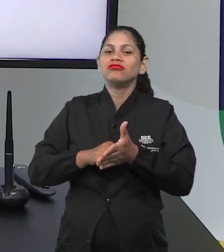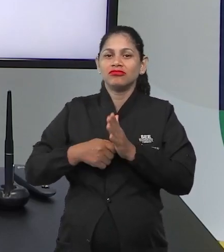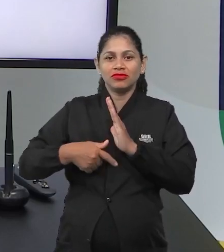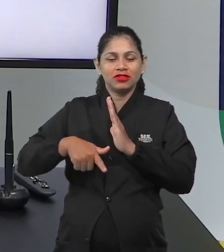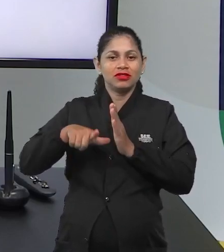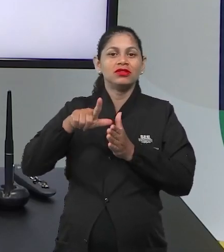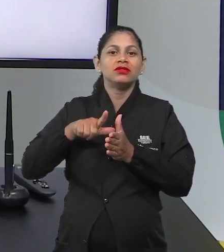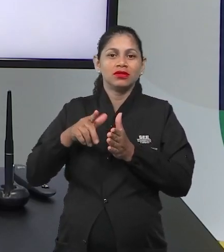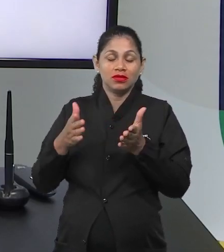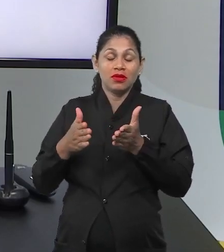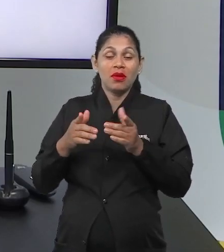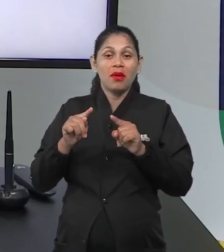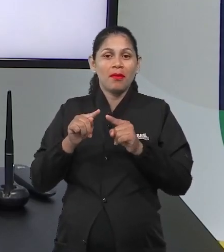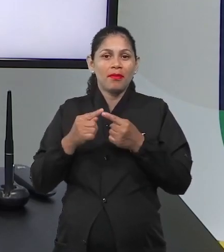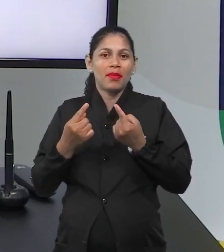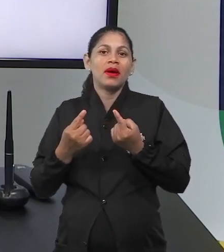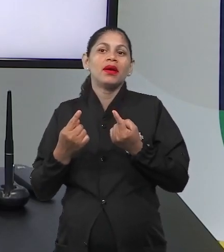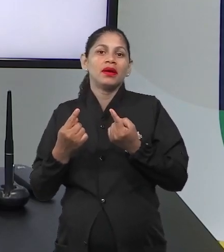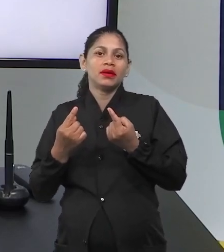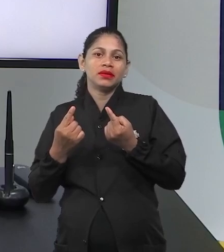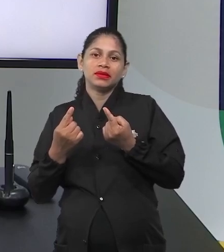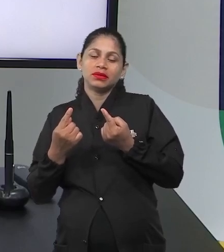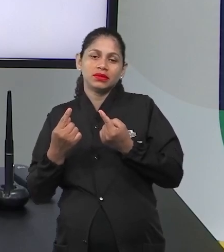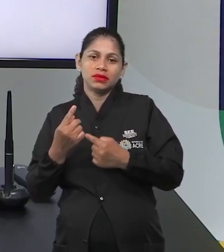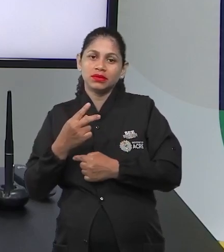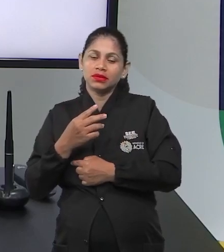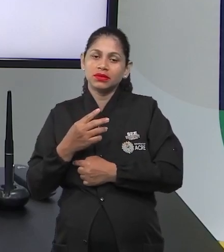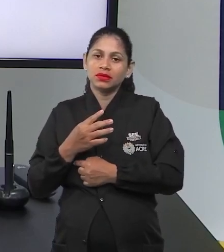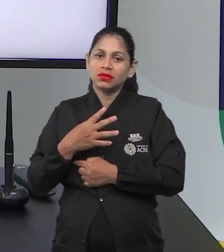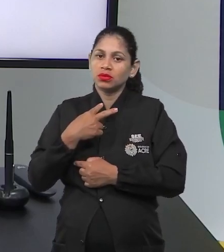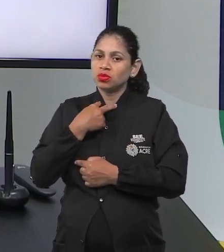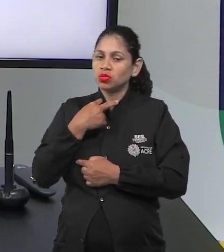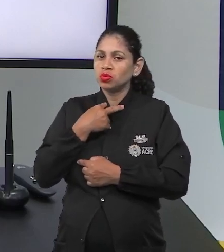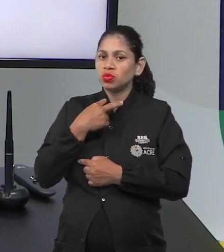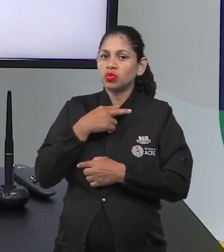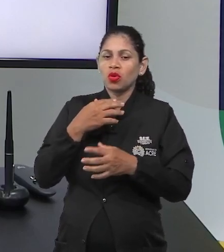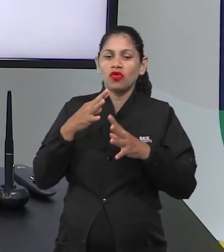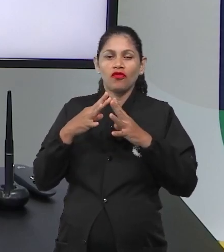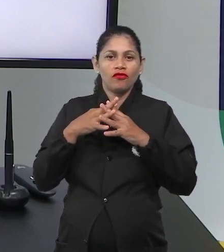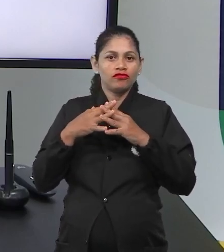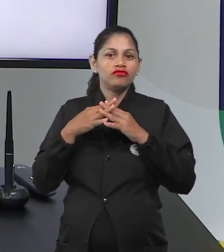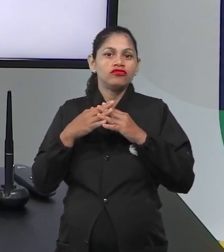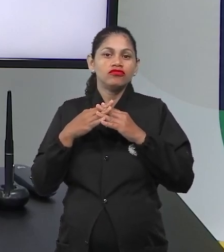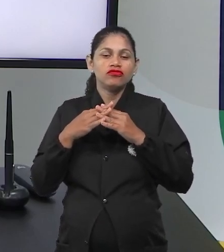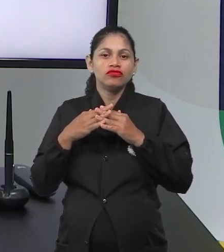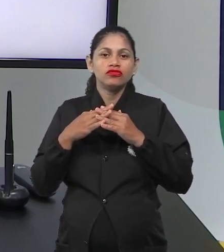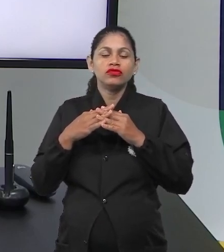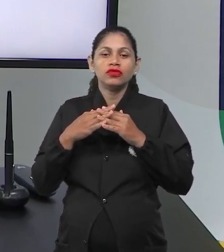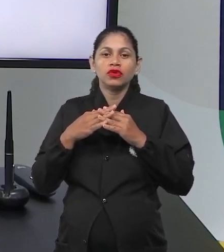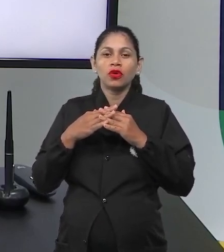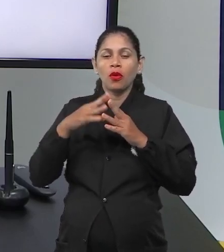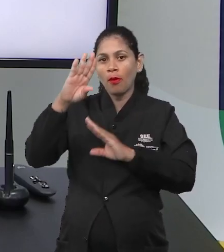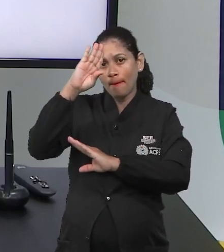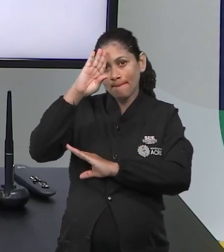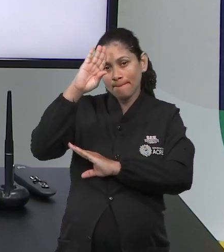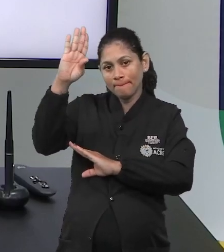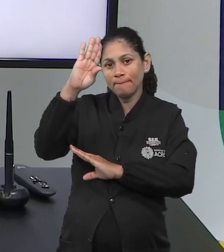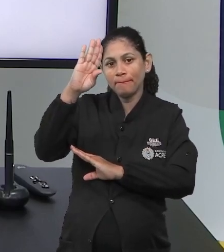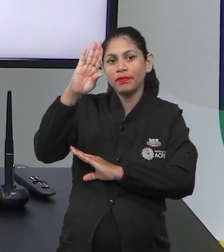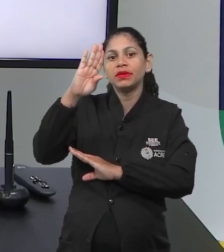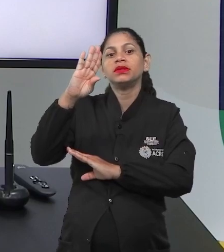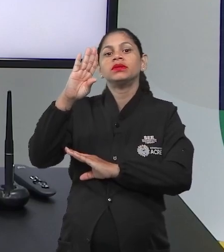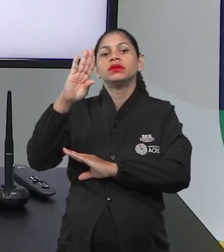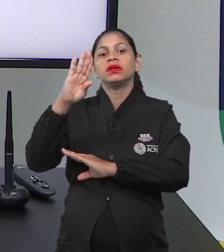conhecido como pai da literatura, que é o Geoffrey Chaucer, que eu já falei para vocês anteriormente. Tudo bem? William Shakespeare é o